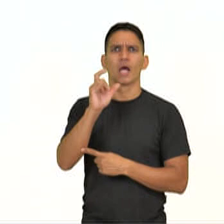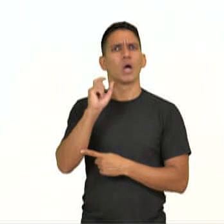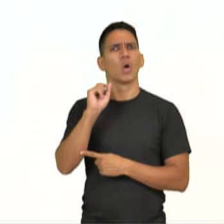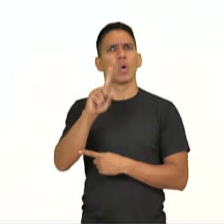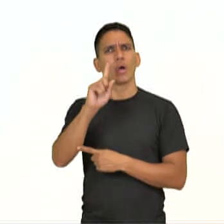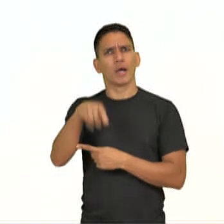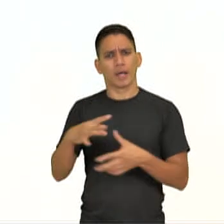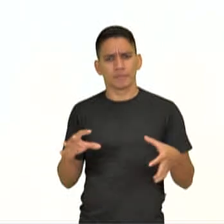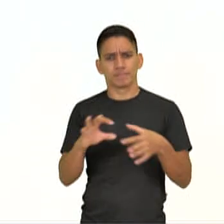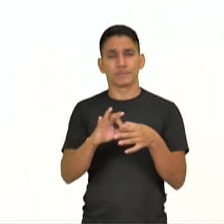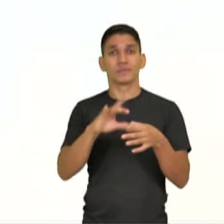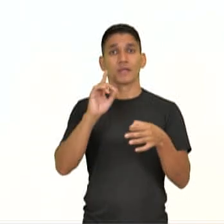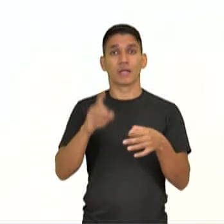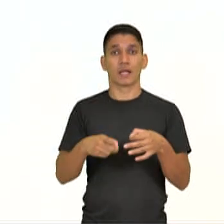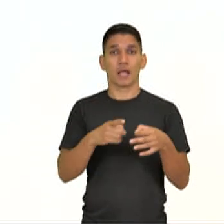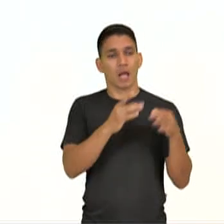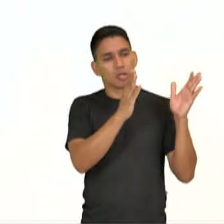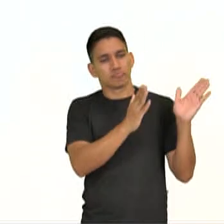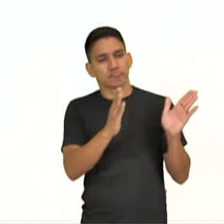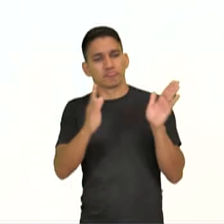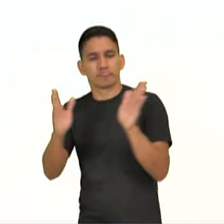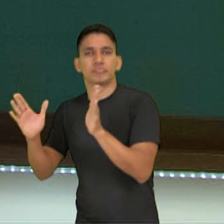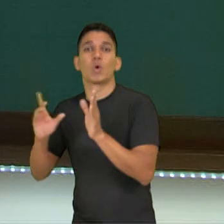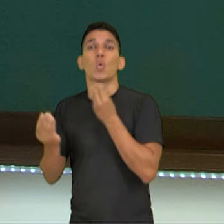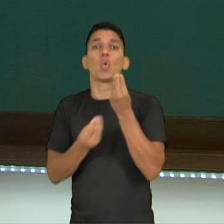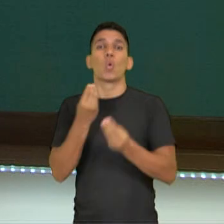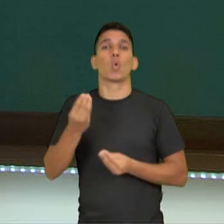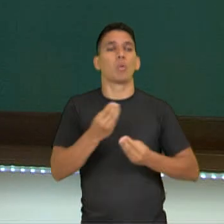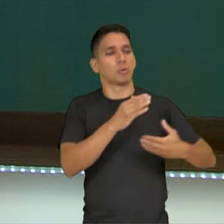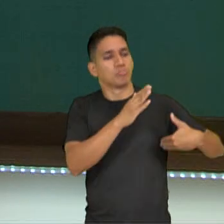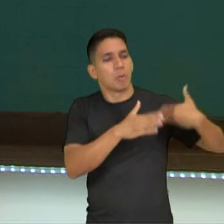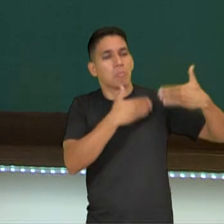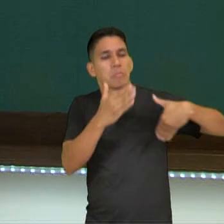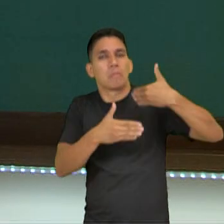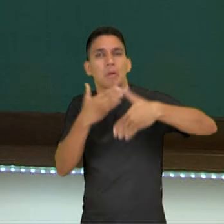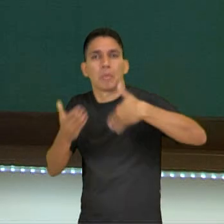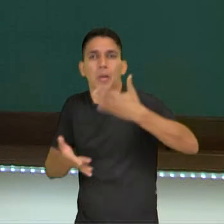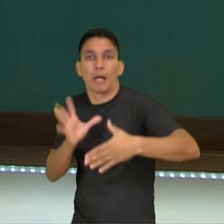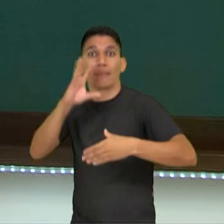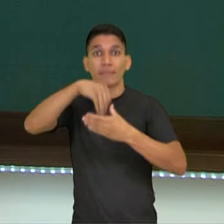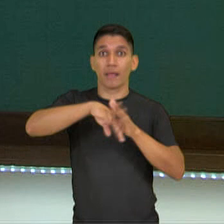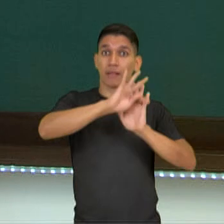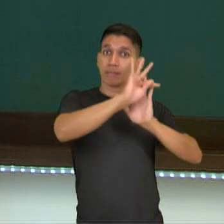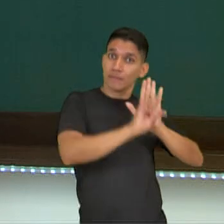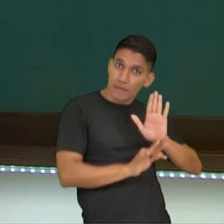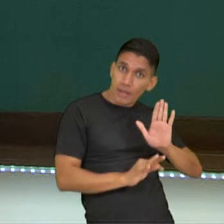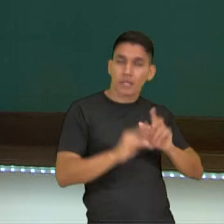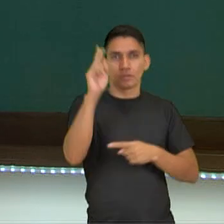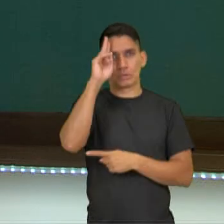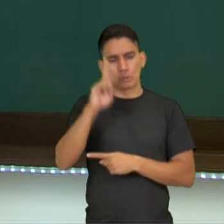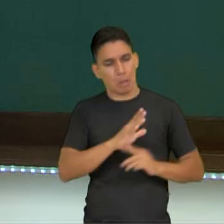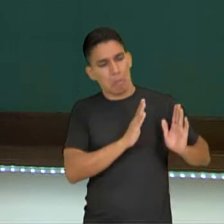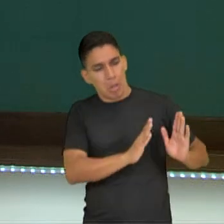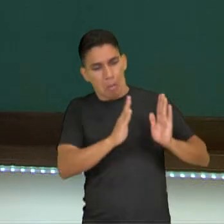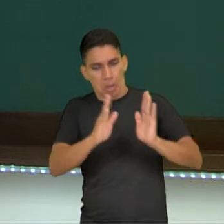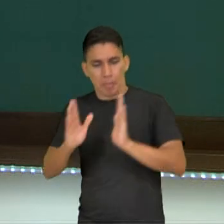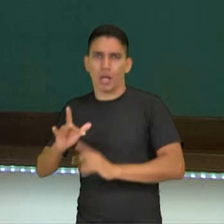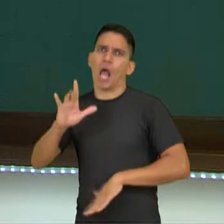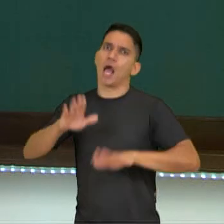tem? Ela tem enredo, que é a sucessão de ações, de acontecimentos dentro do texto, dentro da história, né? Geralmente